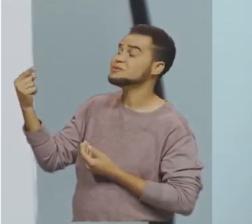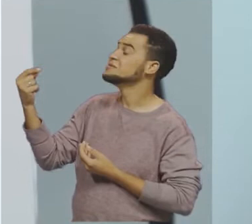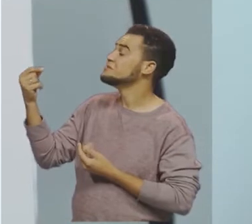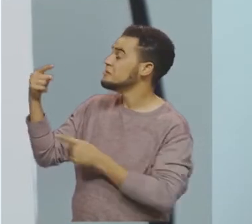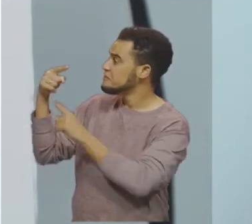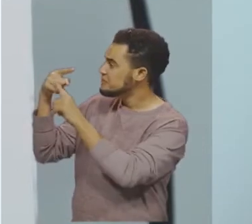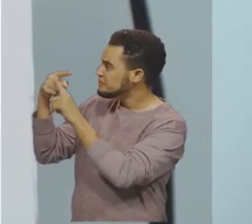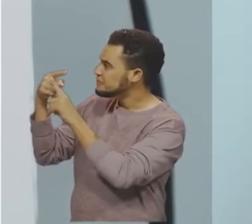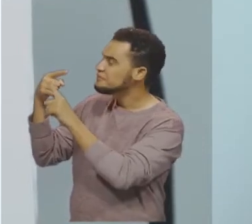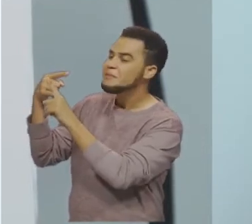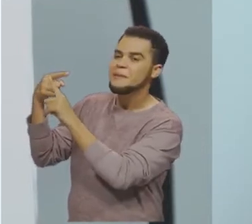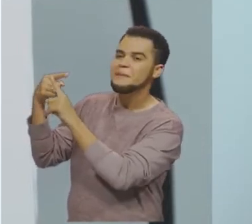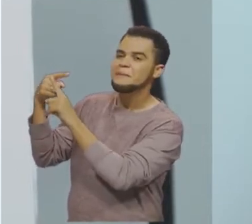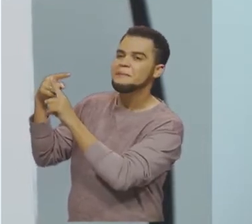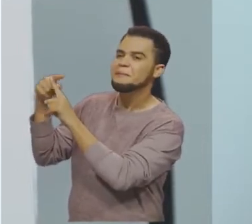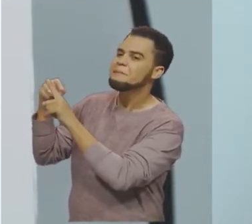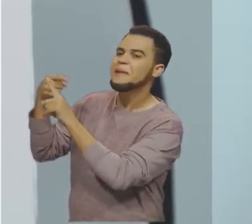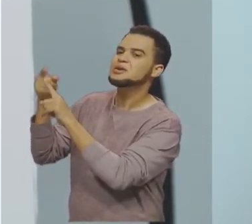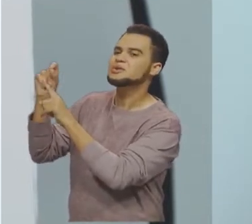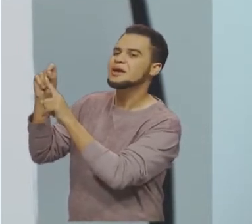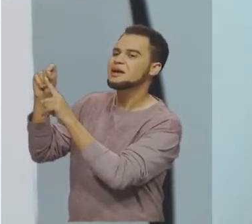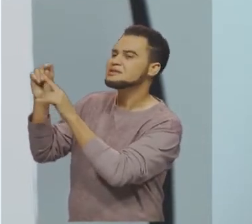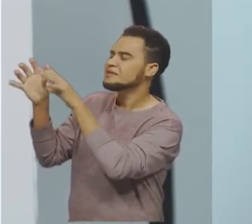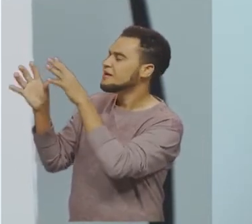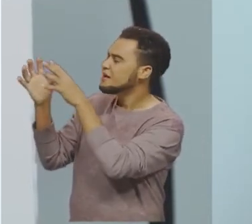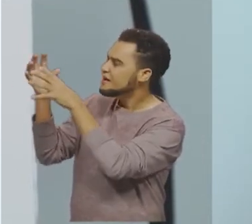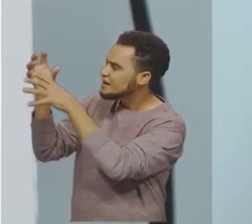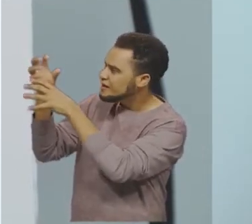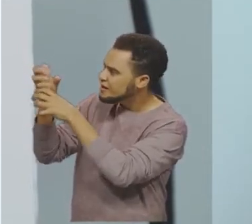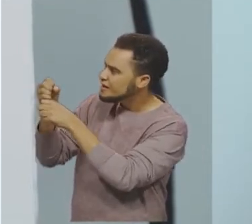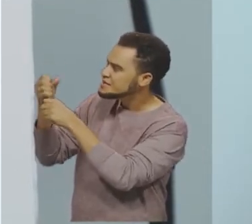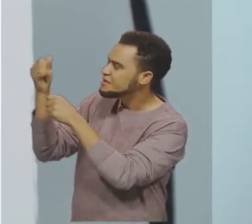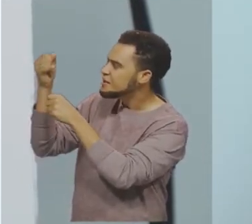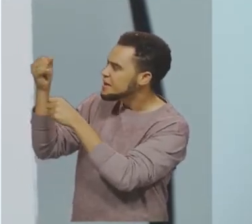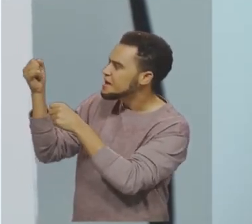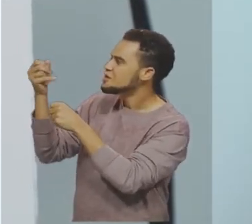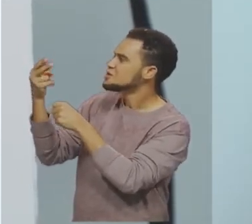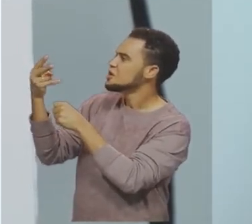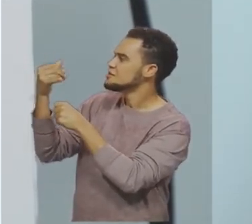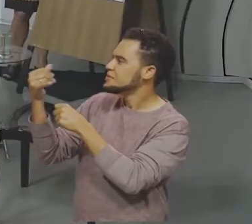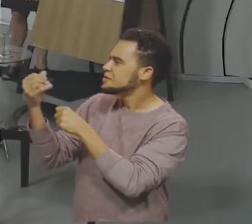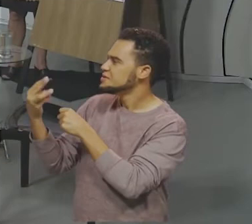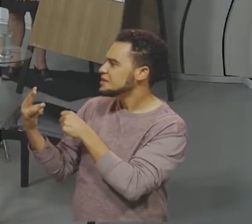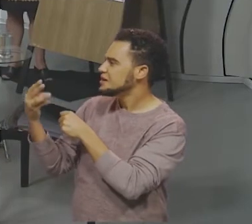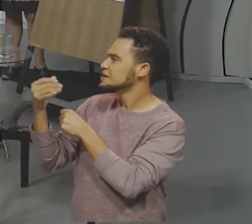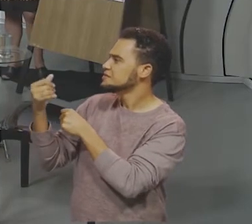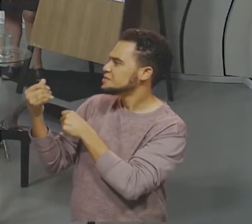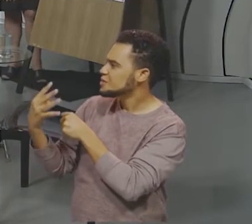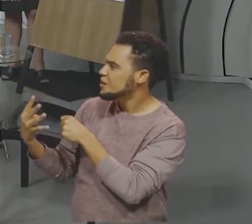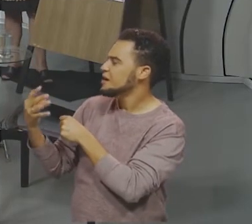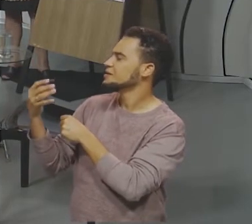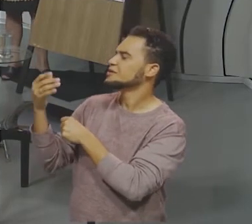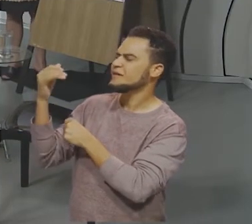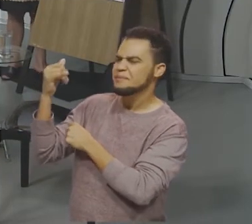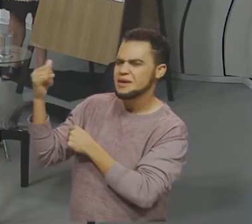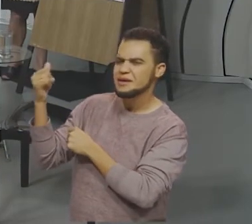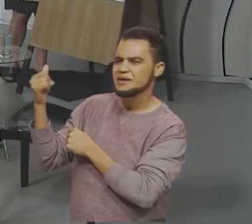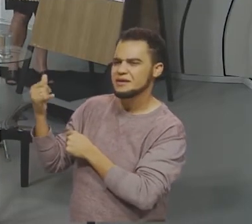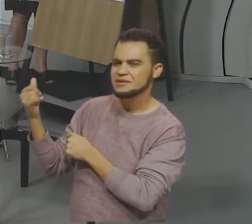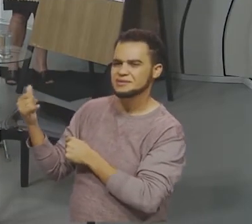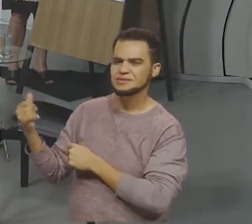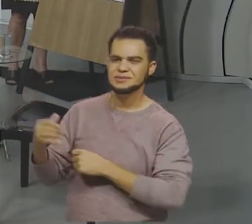a mesma medida, só diminuindo o valor de y, menos 2, menos 3, menos 4.